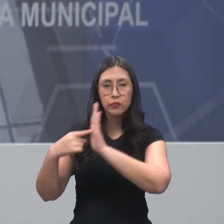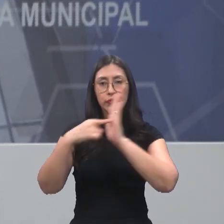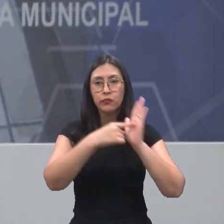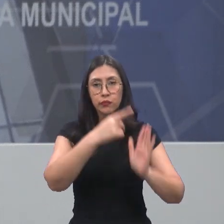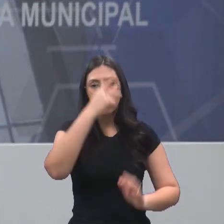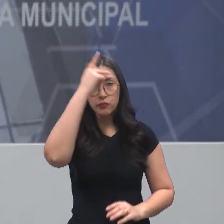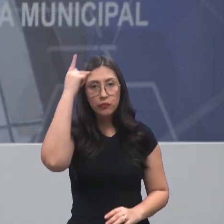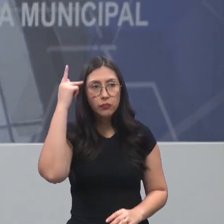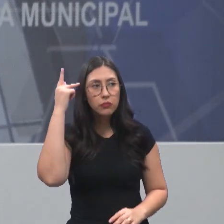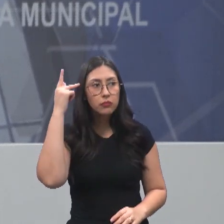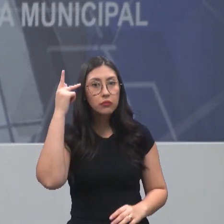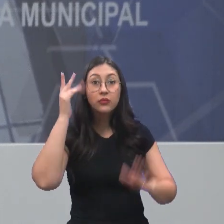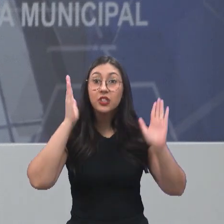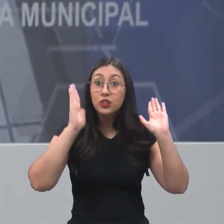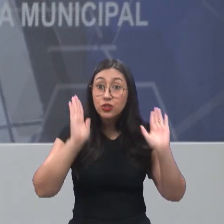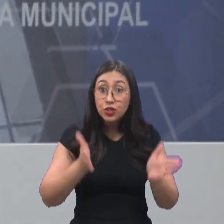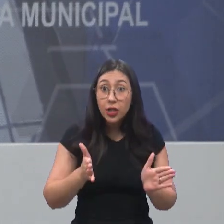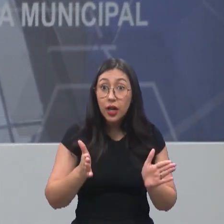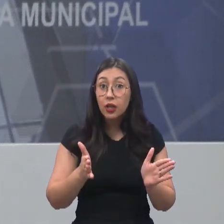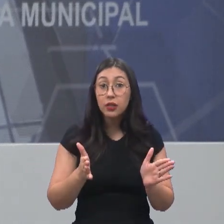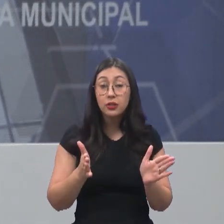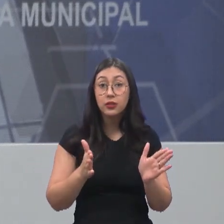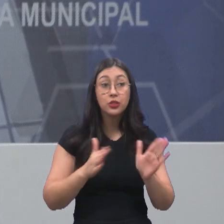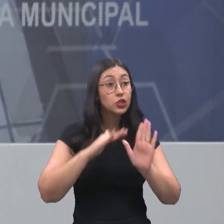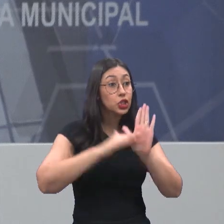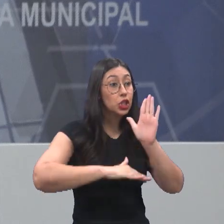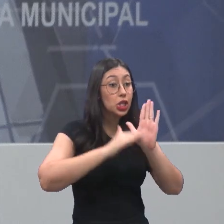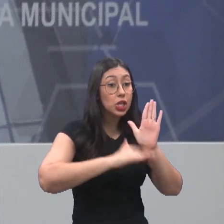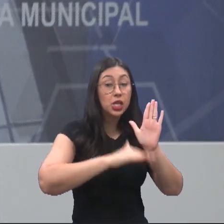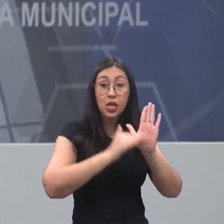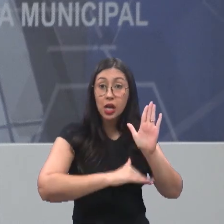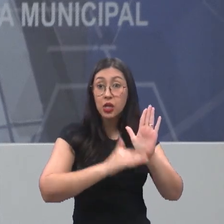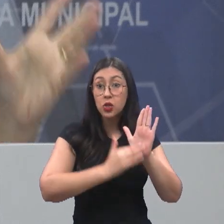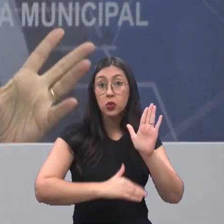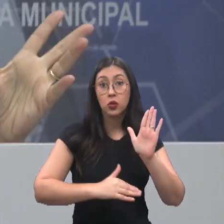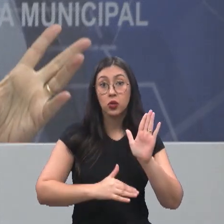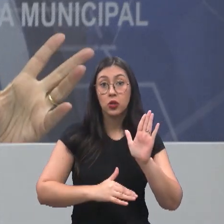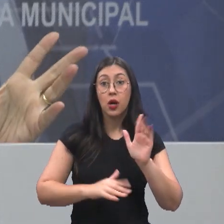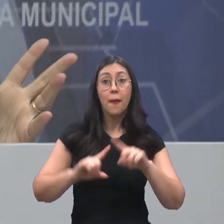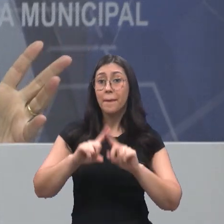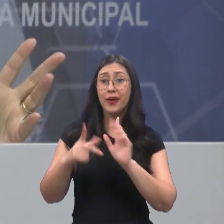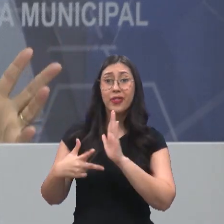tinha sido dado baixa a cirurgia da pessoa e